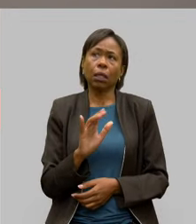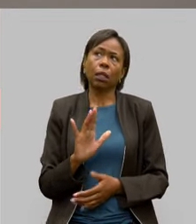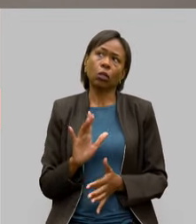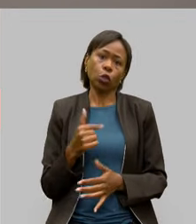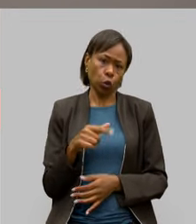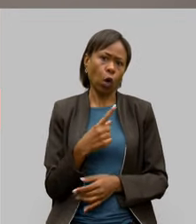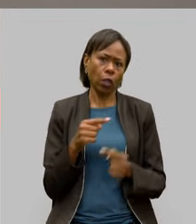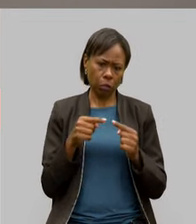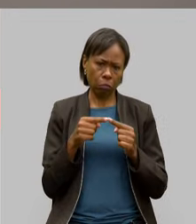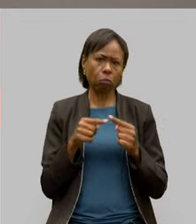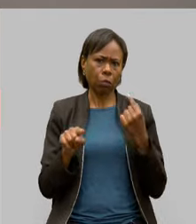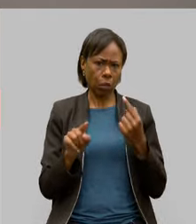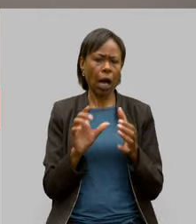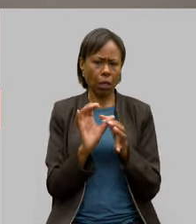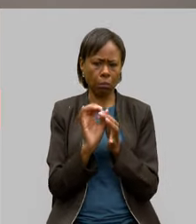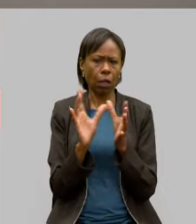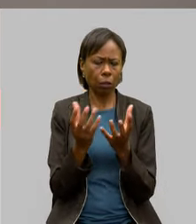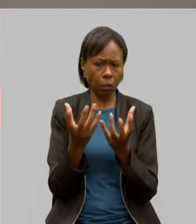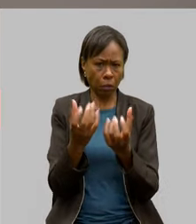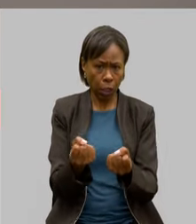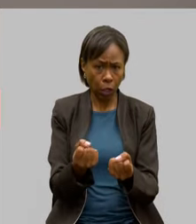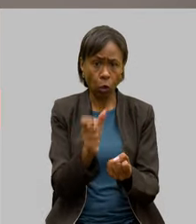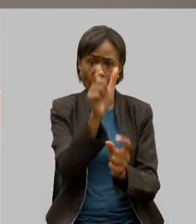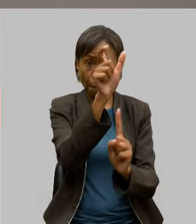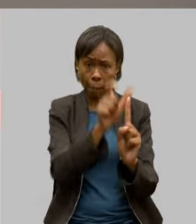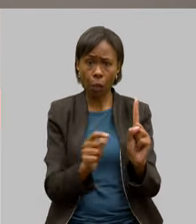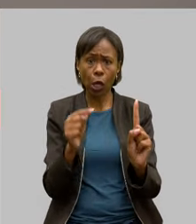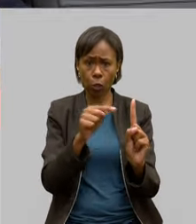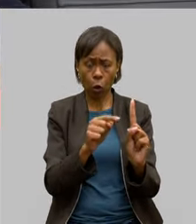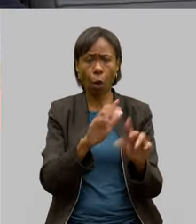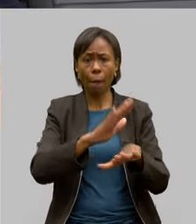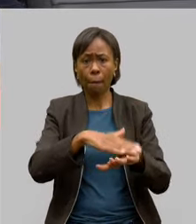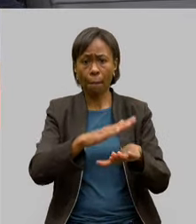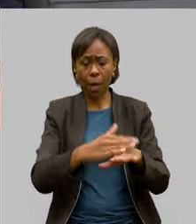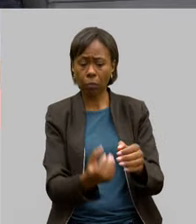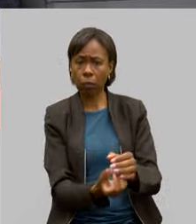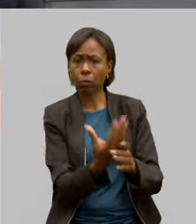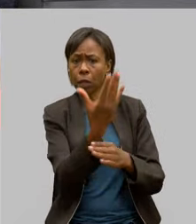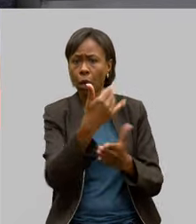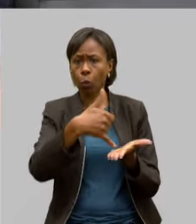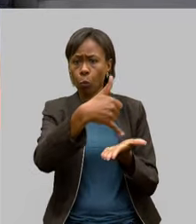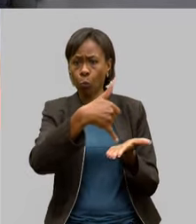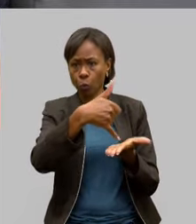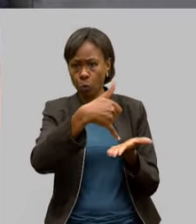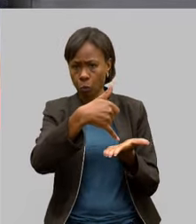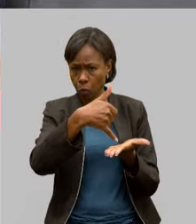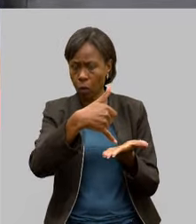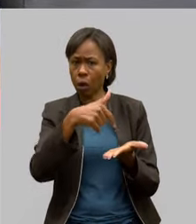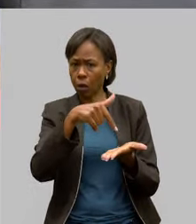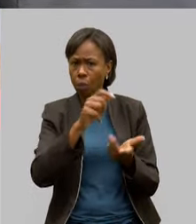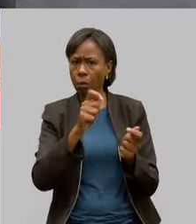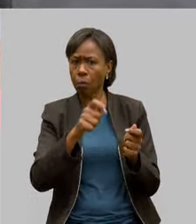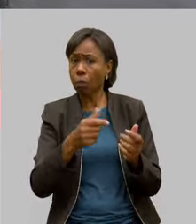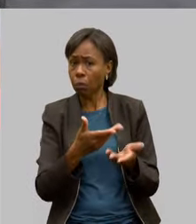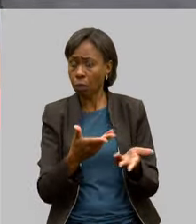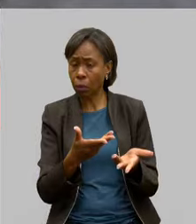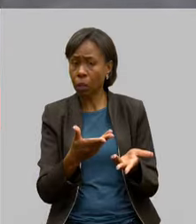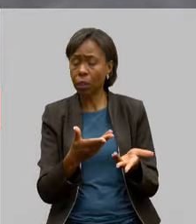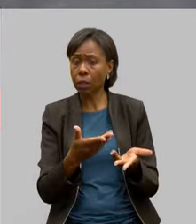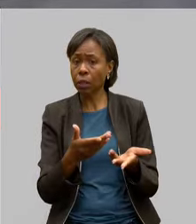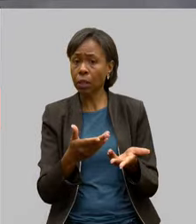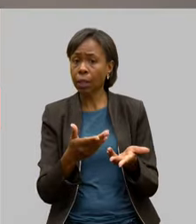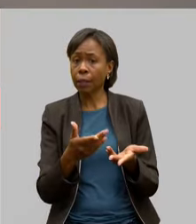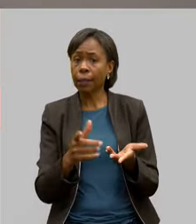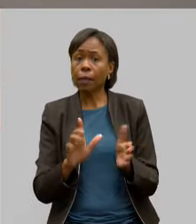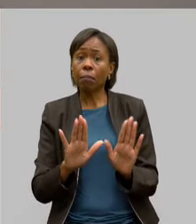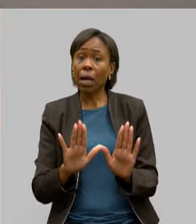salvo conduto para que a pessoa possa produzir o óleo né e sem se sem ter uma uma